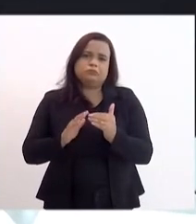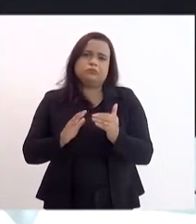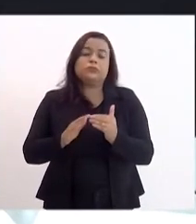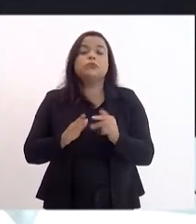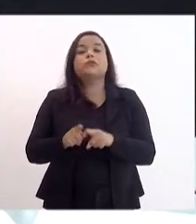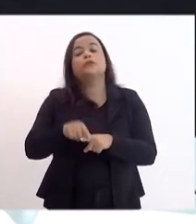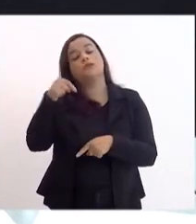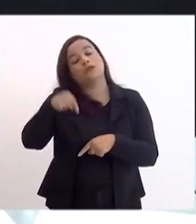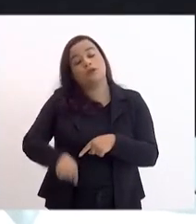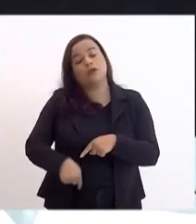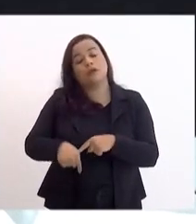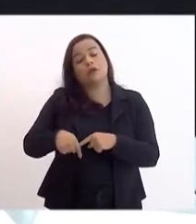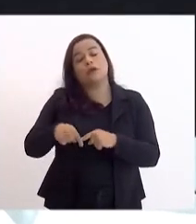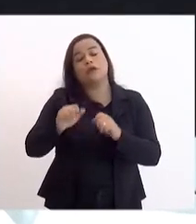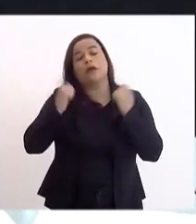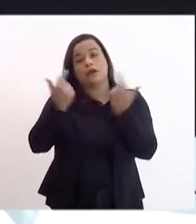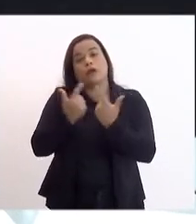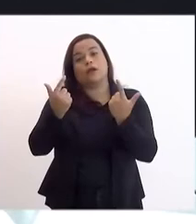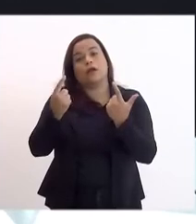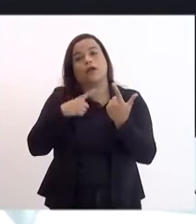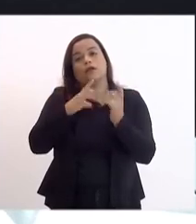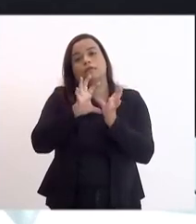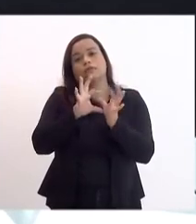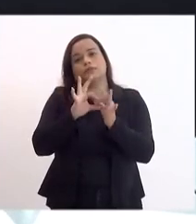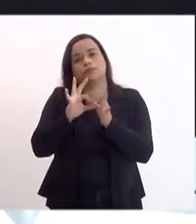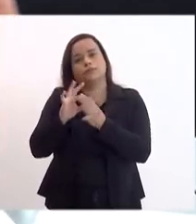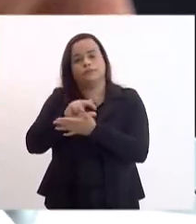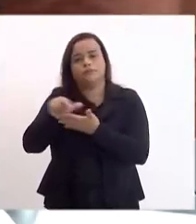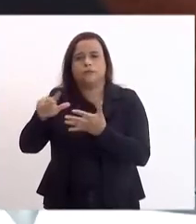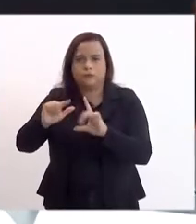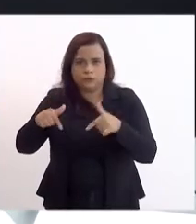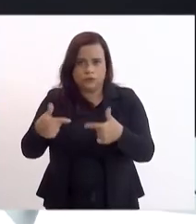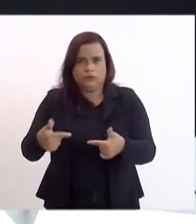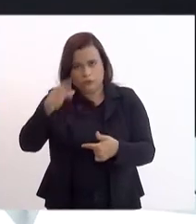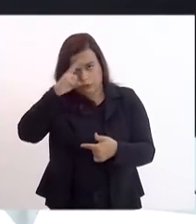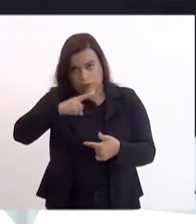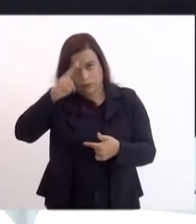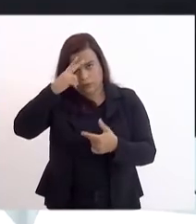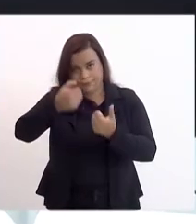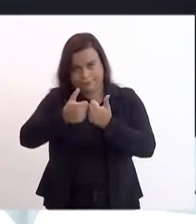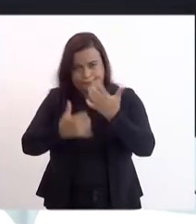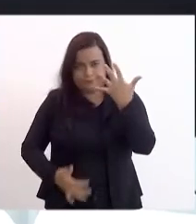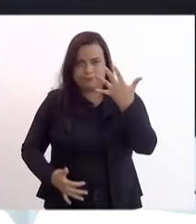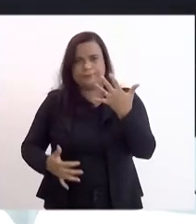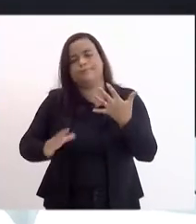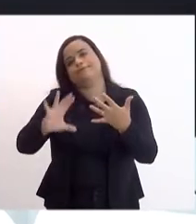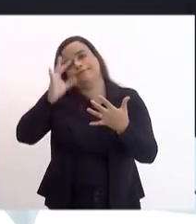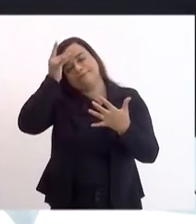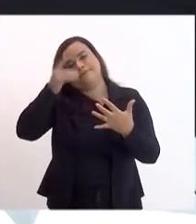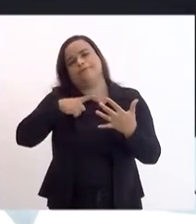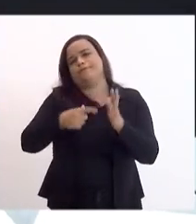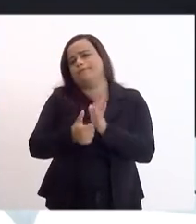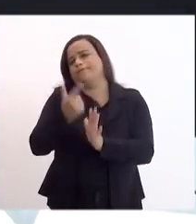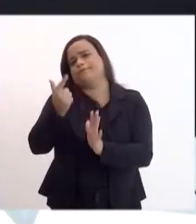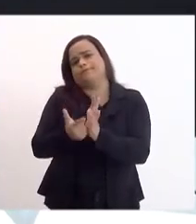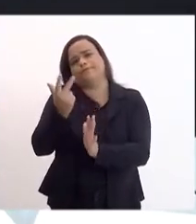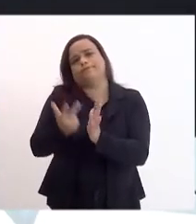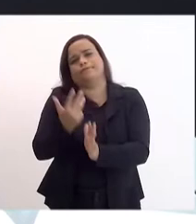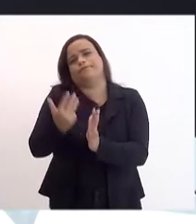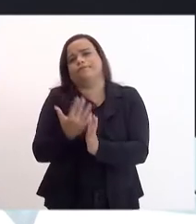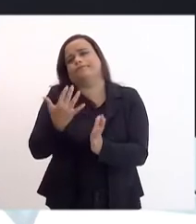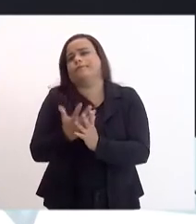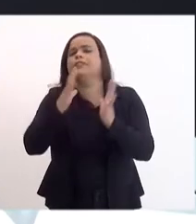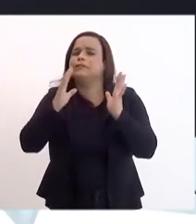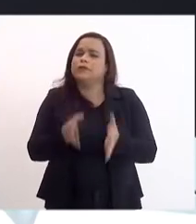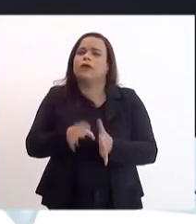esta casa, no conjunto da sua atuação histórica, por diversas vezes já emendou